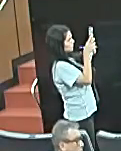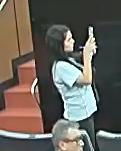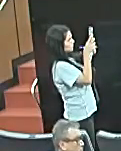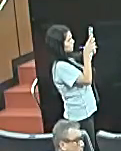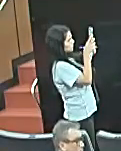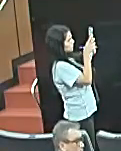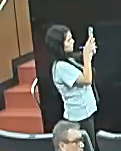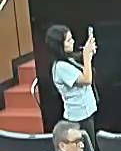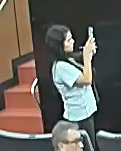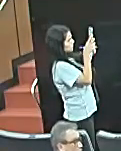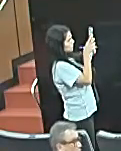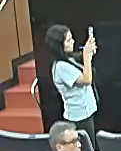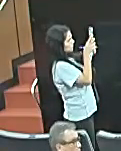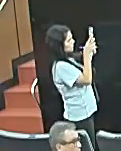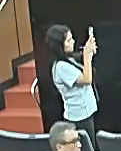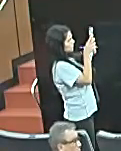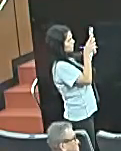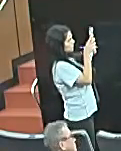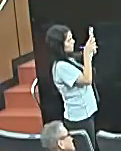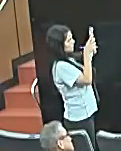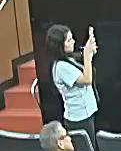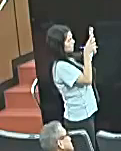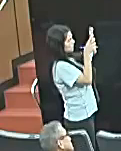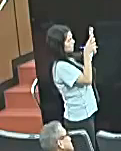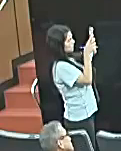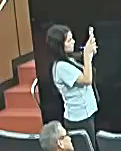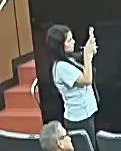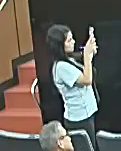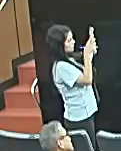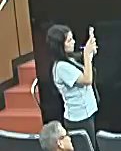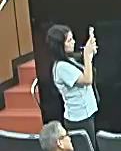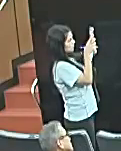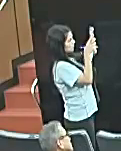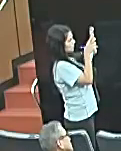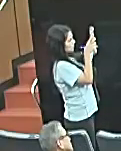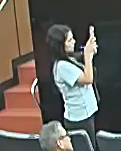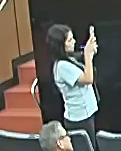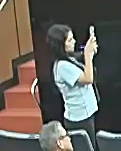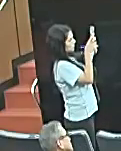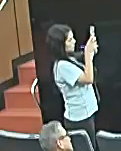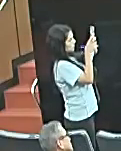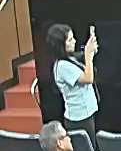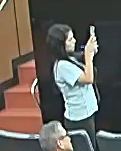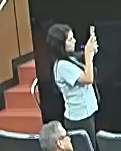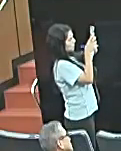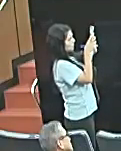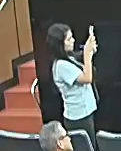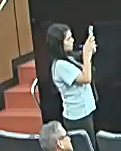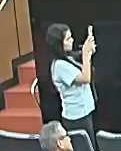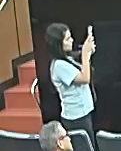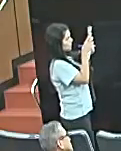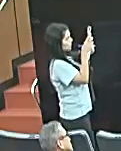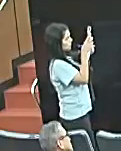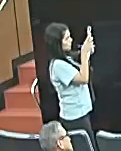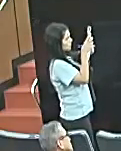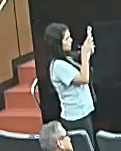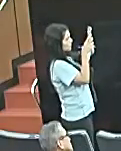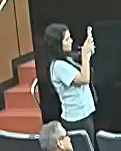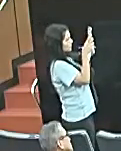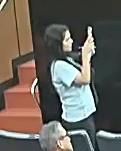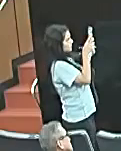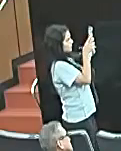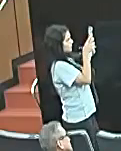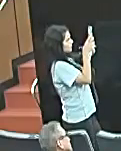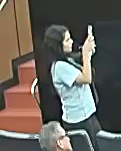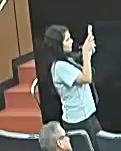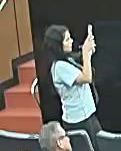que 20 anos depois foi demonstrado que nós tínhamos incapacidade o